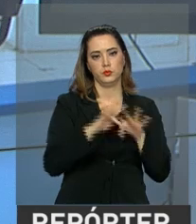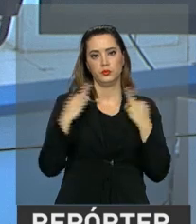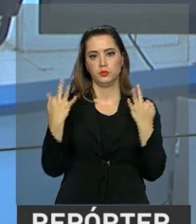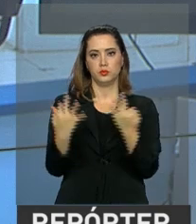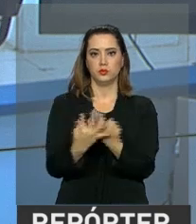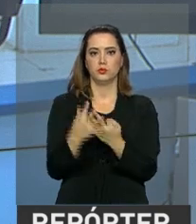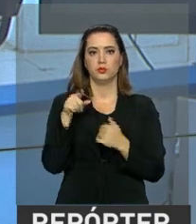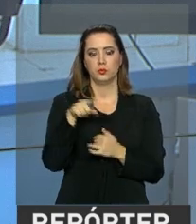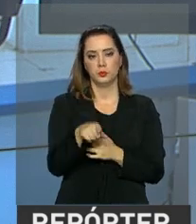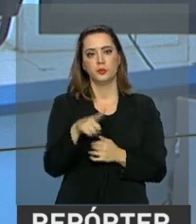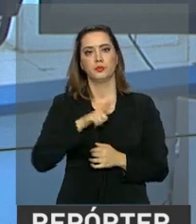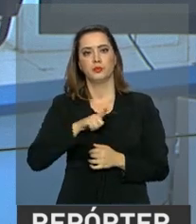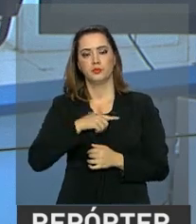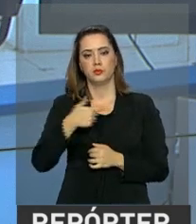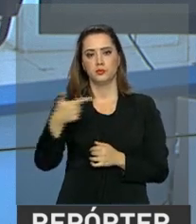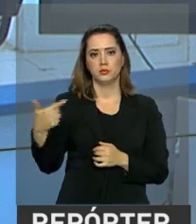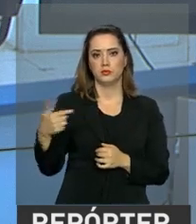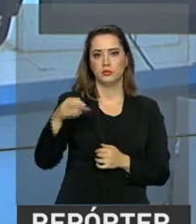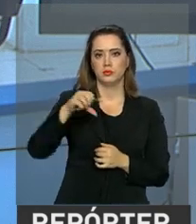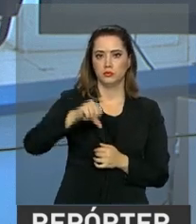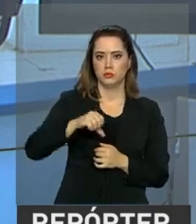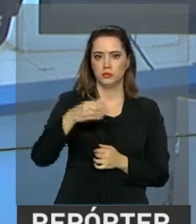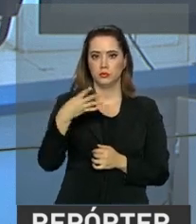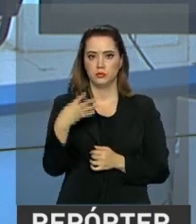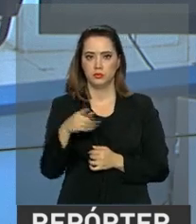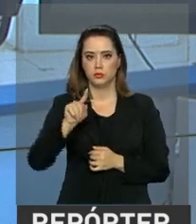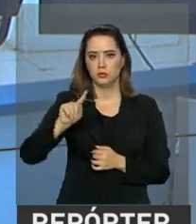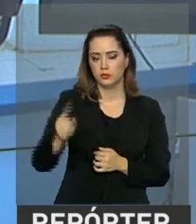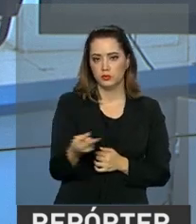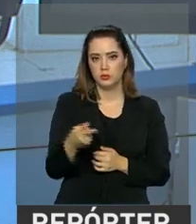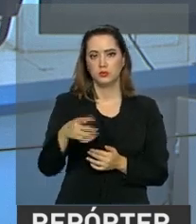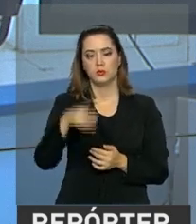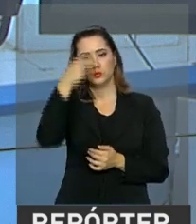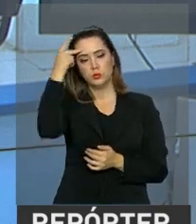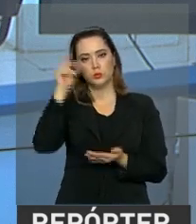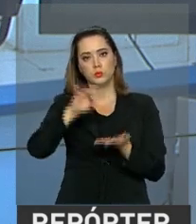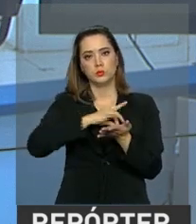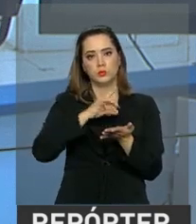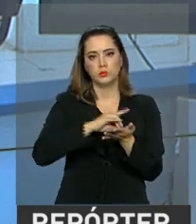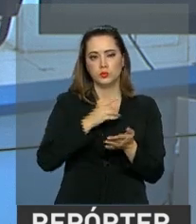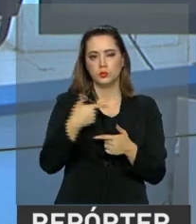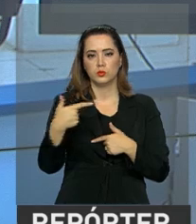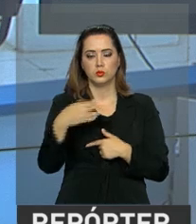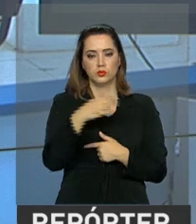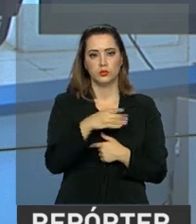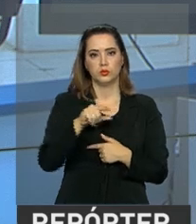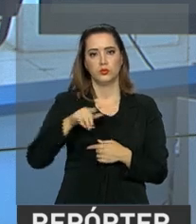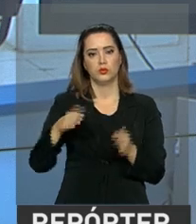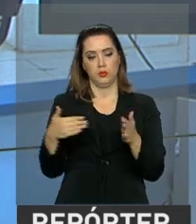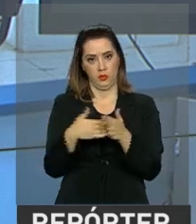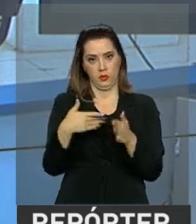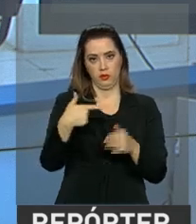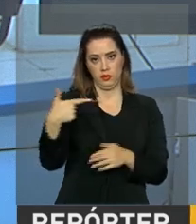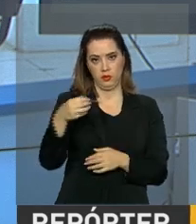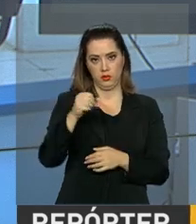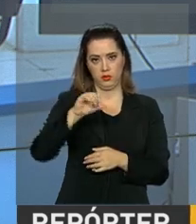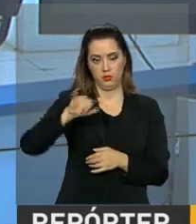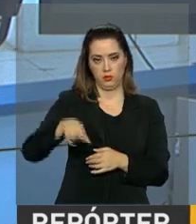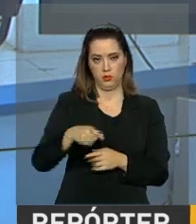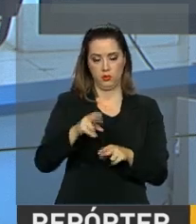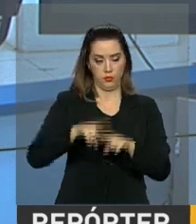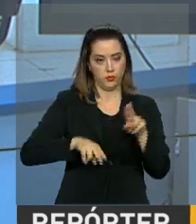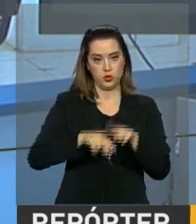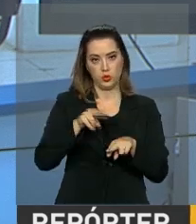pessoa da família. Esta edição teve 294 mil inscritos entre os dias 24 e 29 de junho. Para saber